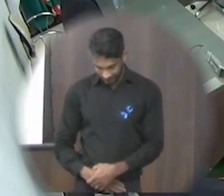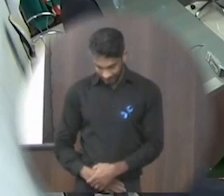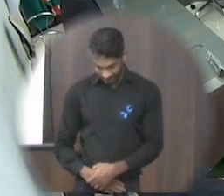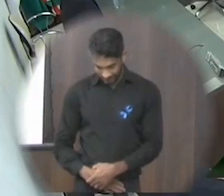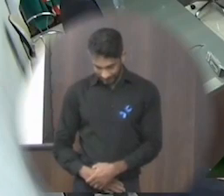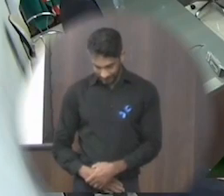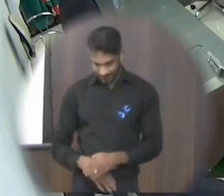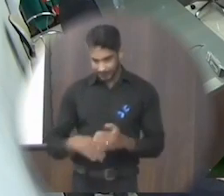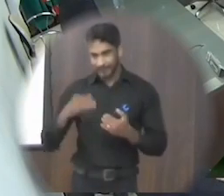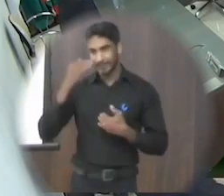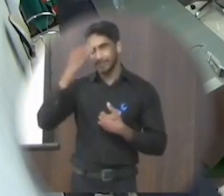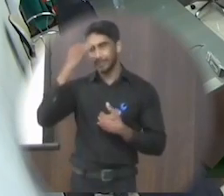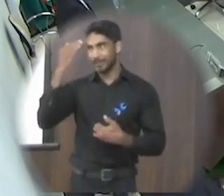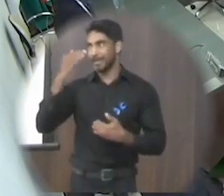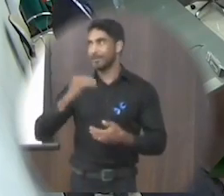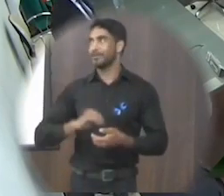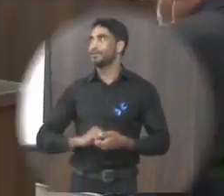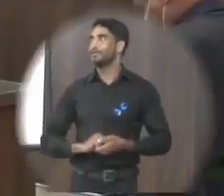Obrigado.